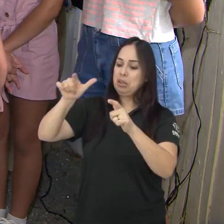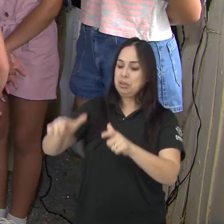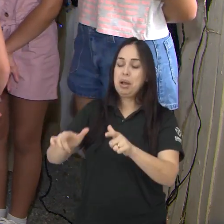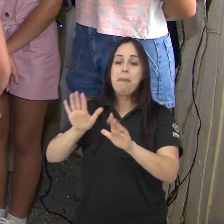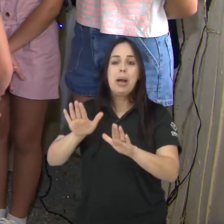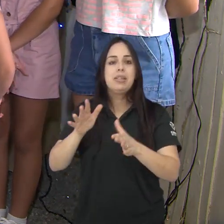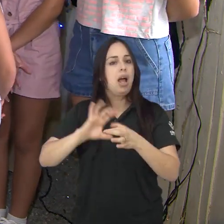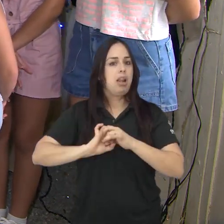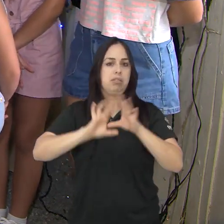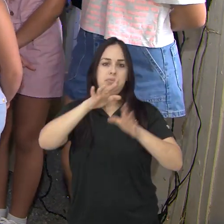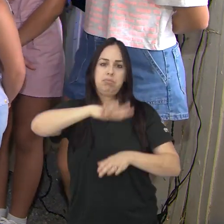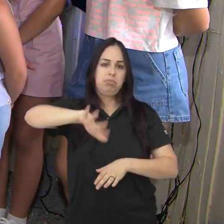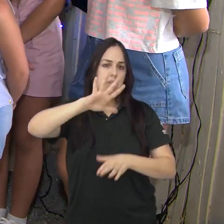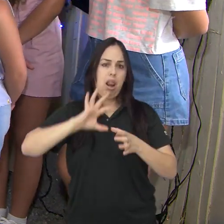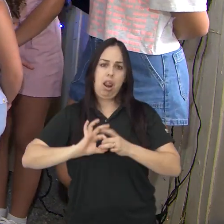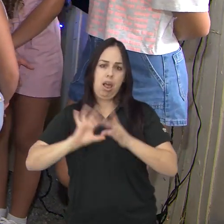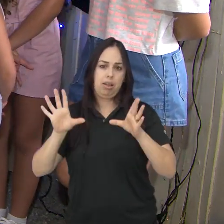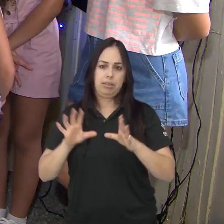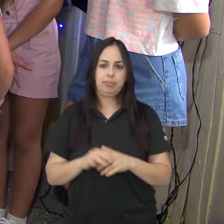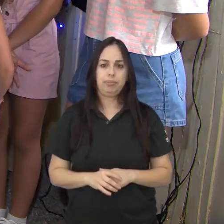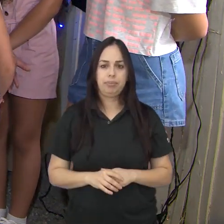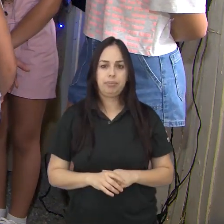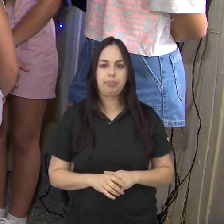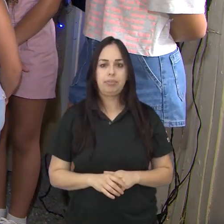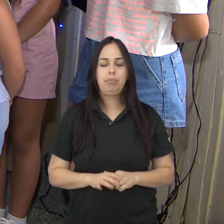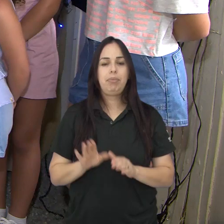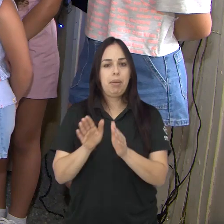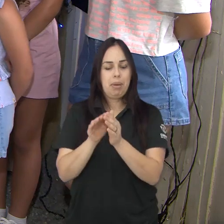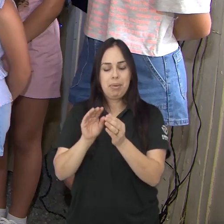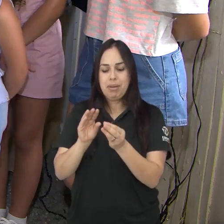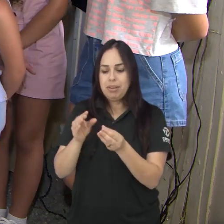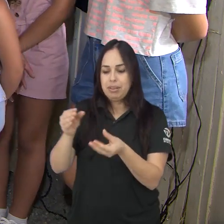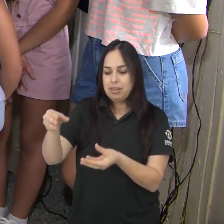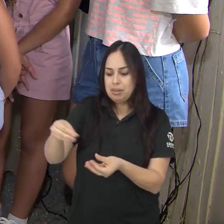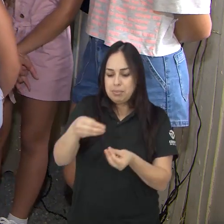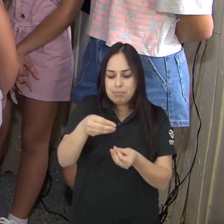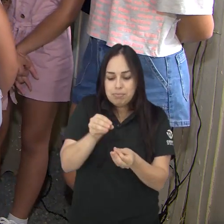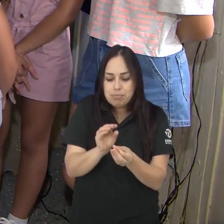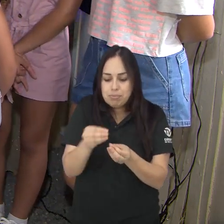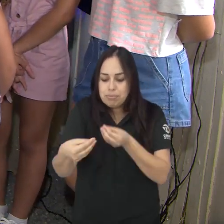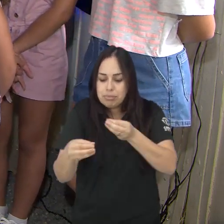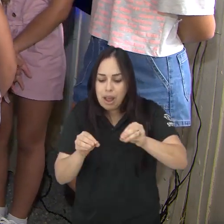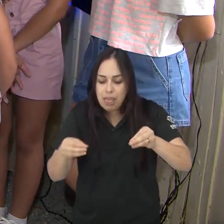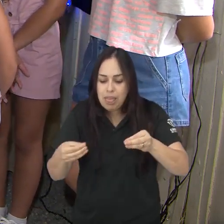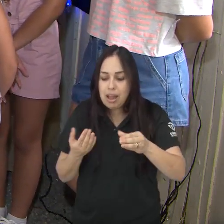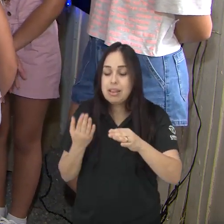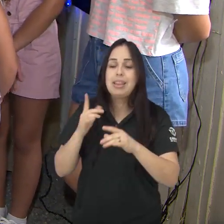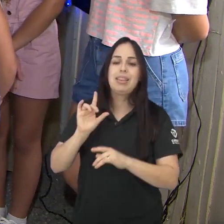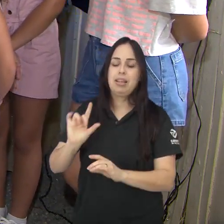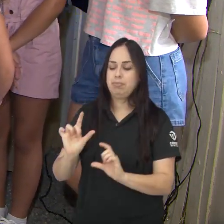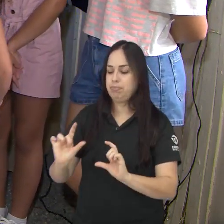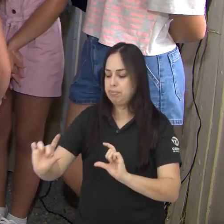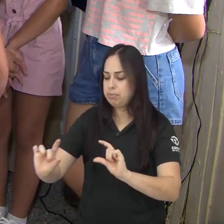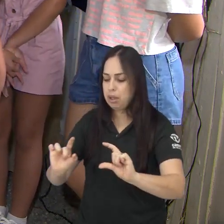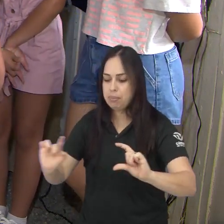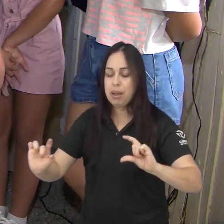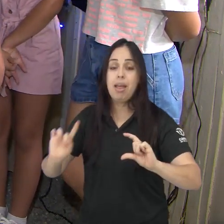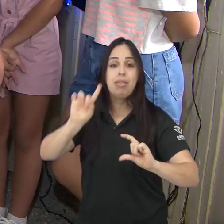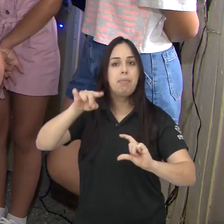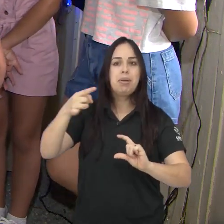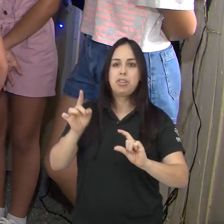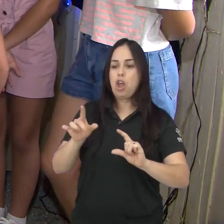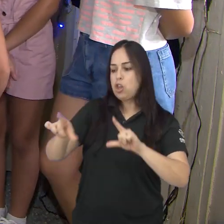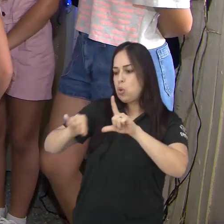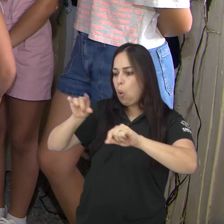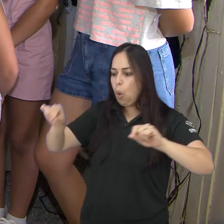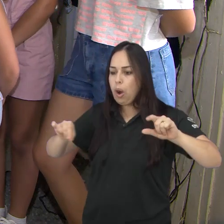num determinado lugar. Mas elas têm a liberdade, como a Mael falou, de desembrulhar com todo cuidado cada personagem, e